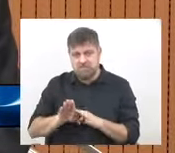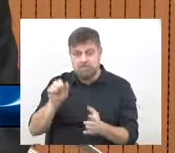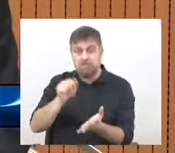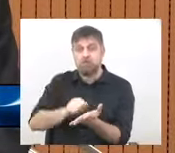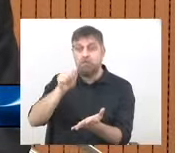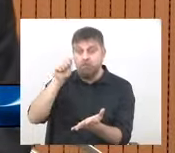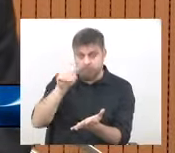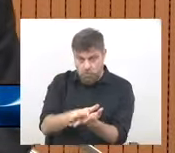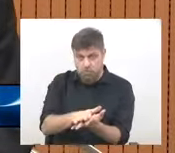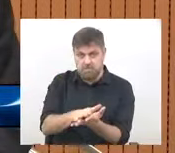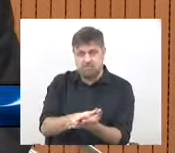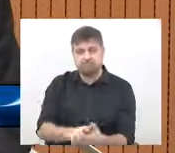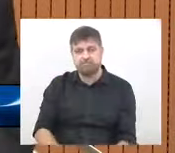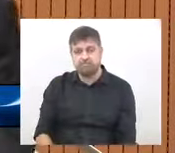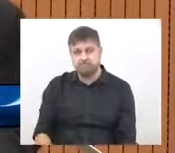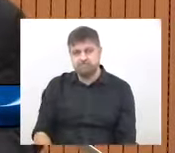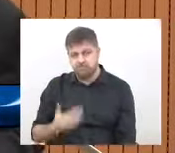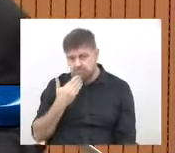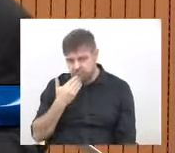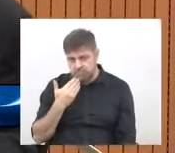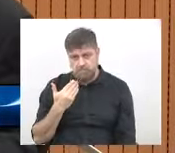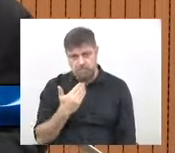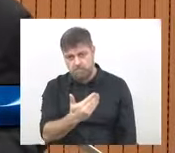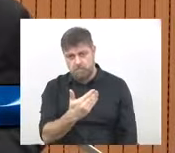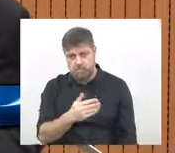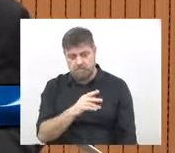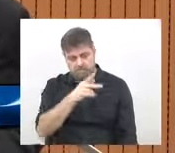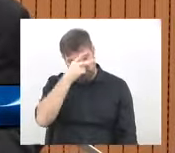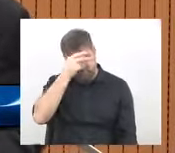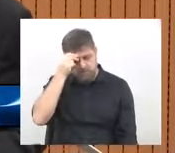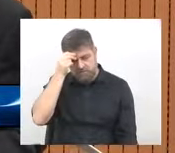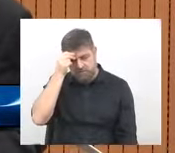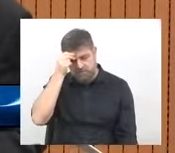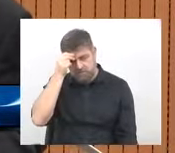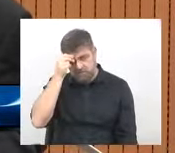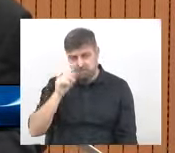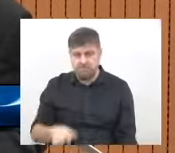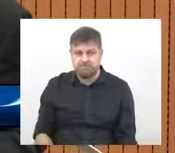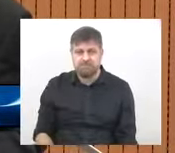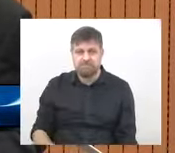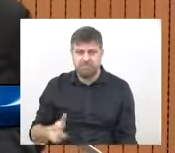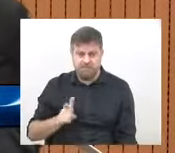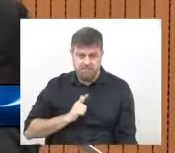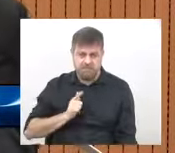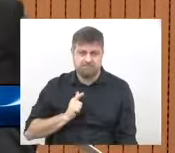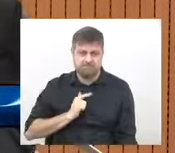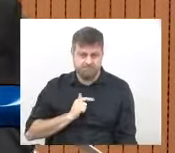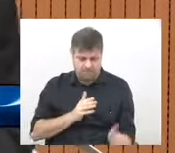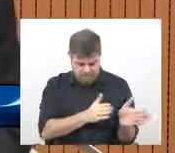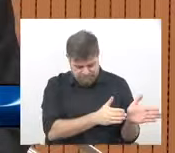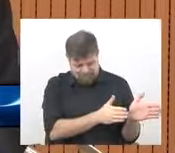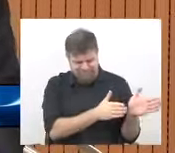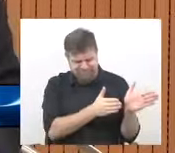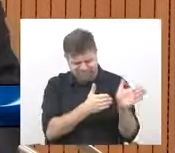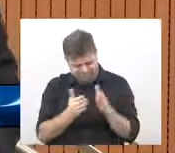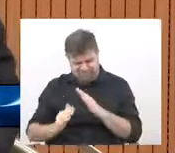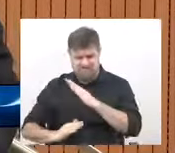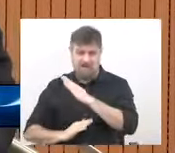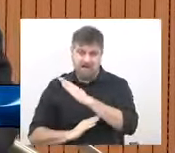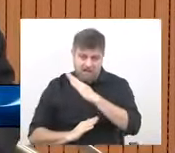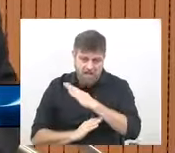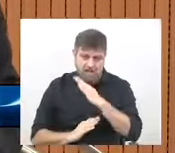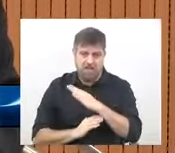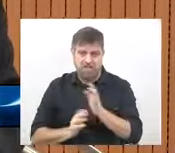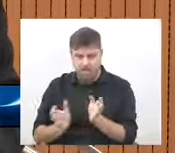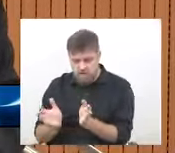sanções. Então, nós pedimos isso ao prefeito. É claro que nós temos aí todo um procedimento na casa, que vai ser